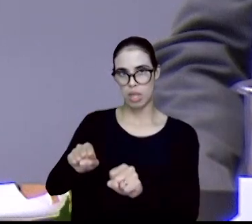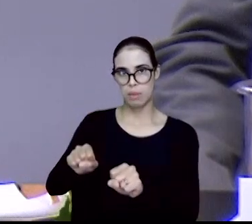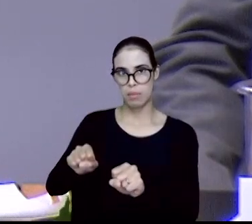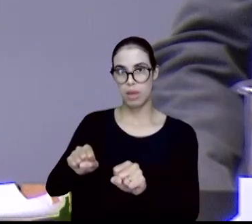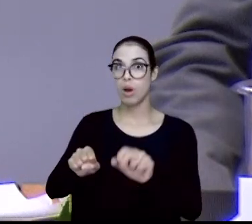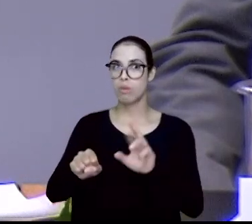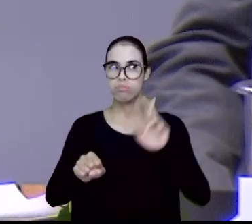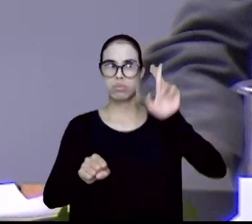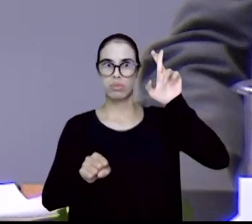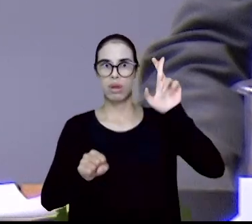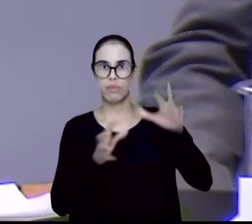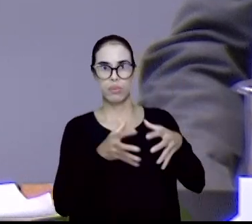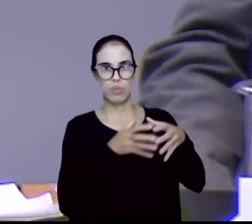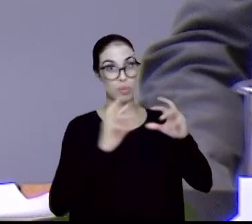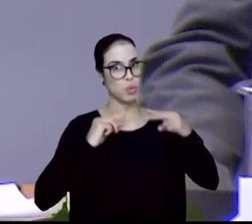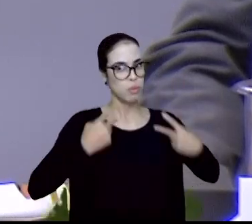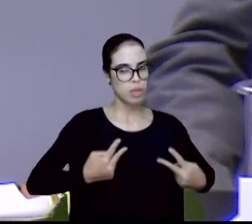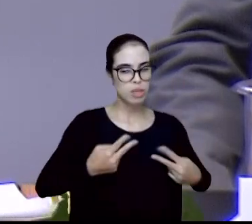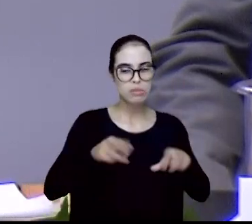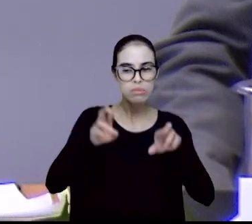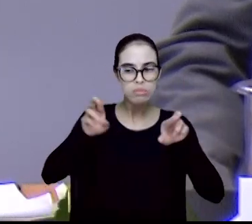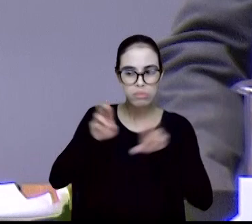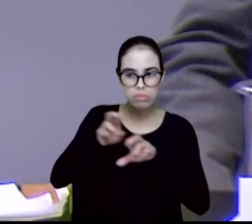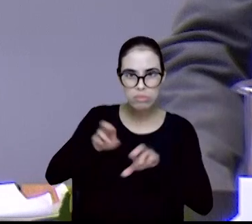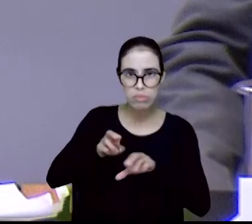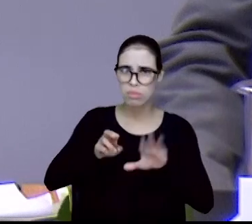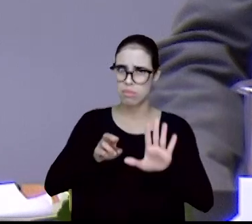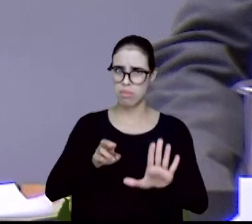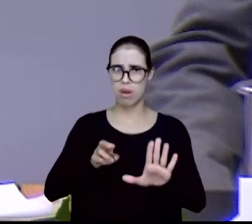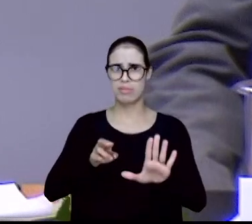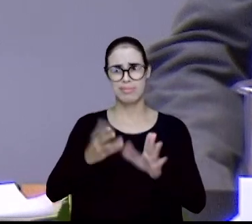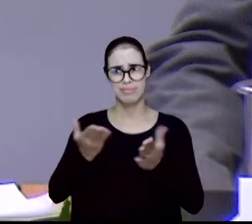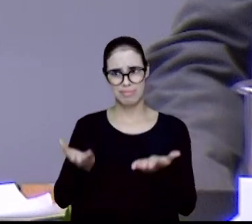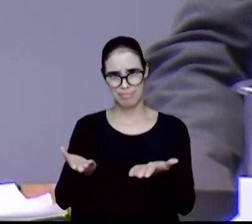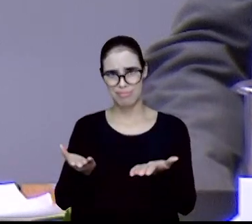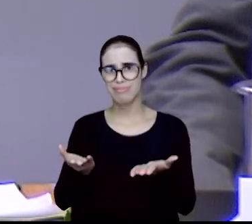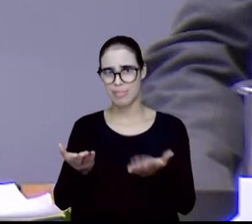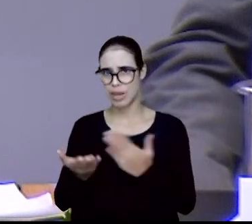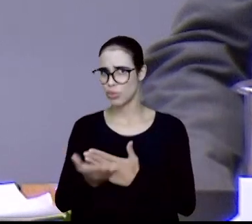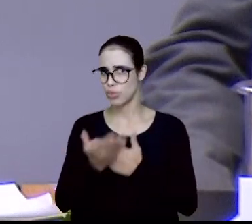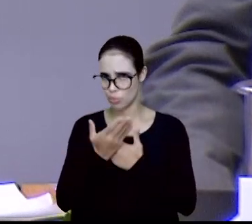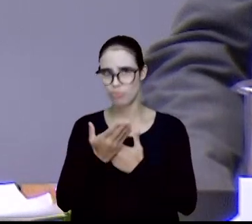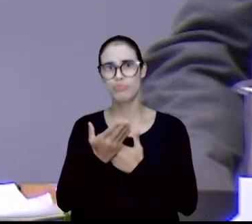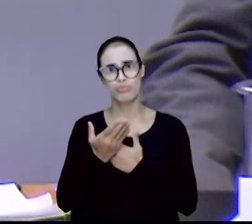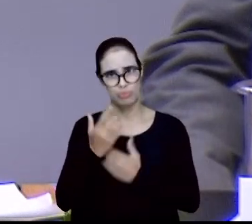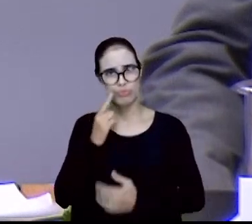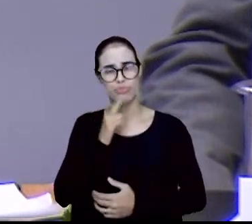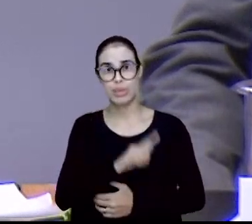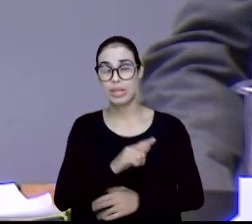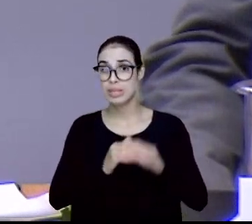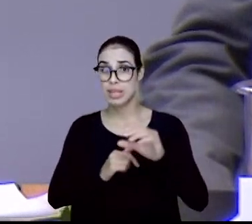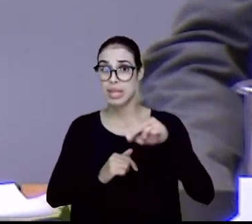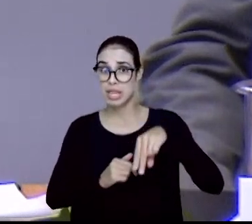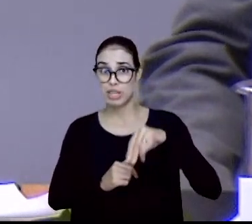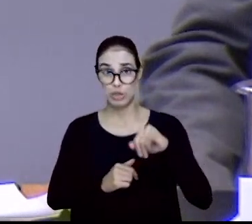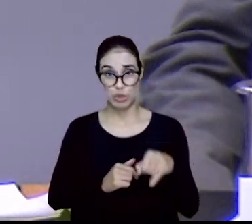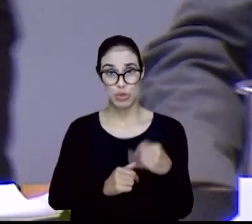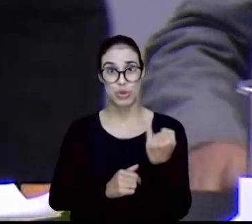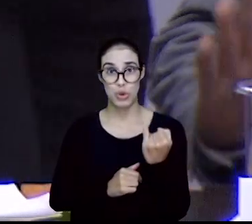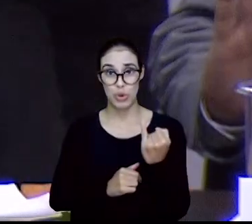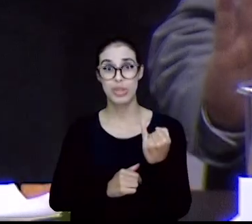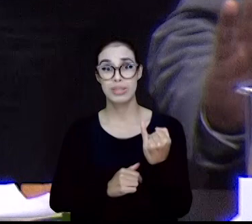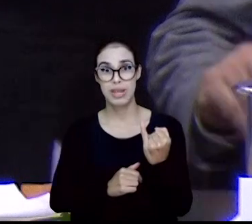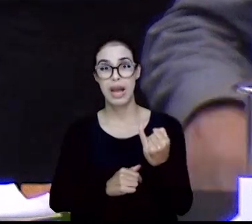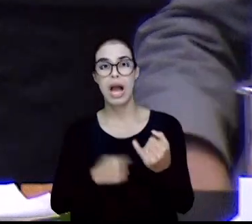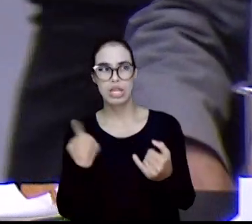assim, já vai ser uma ajuda relevante. Portanto, o CNJ está apoiando, celebramos um acordo de cooperação